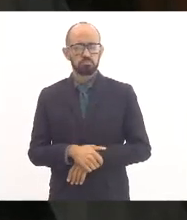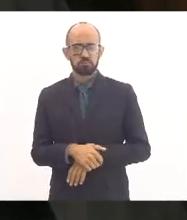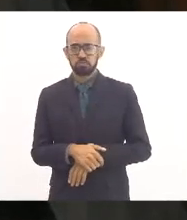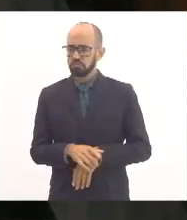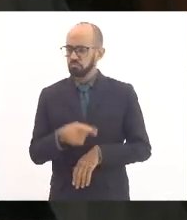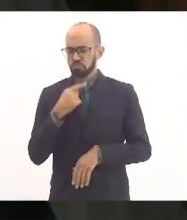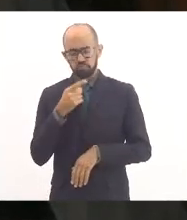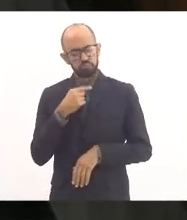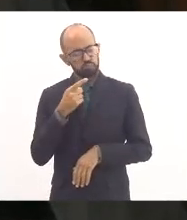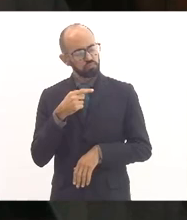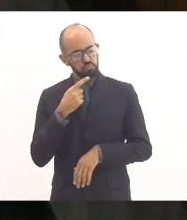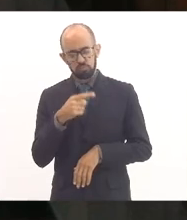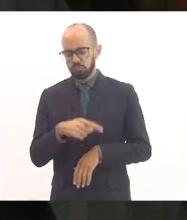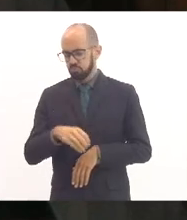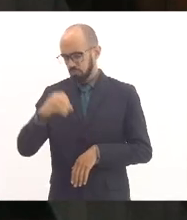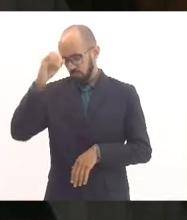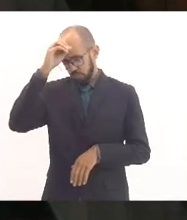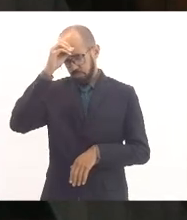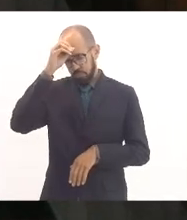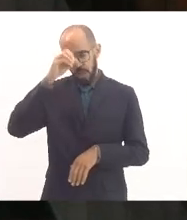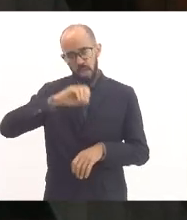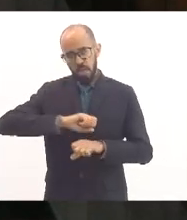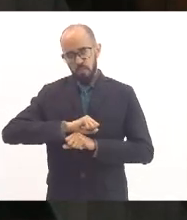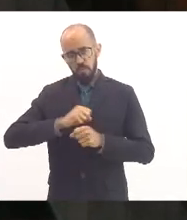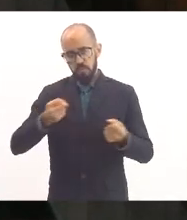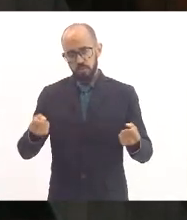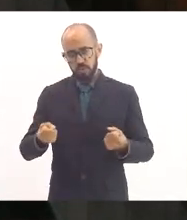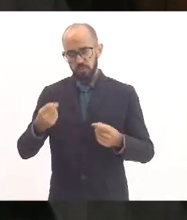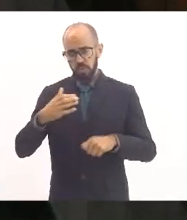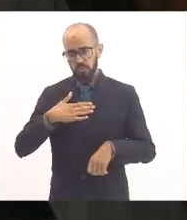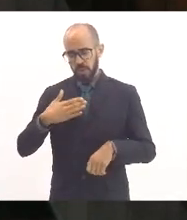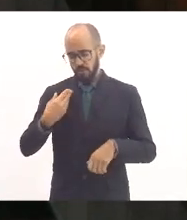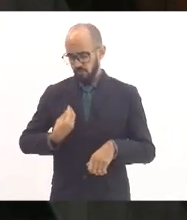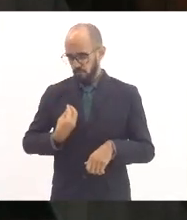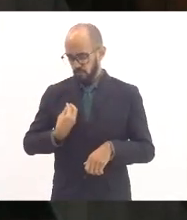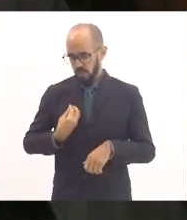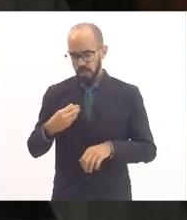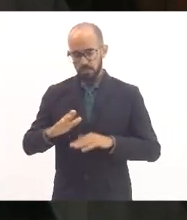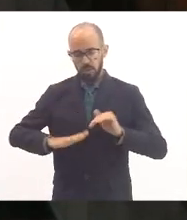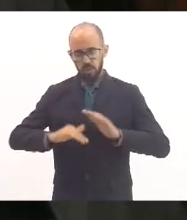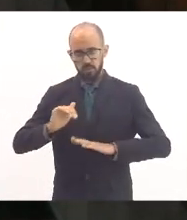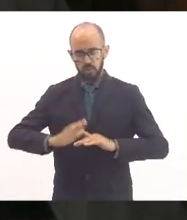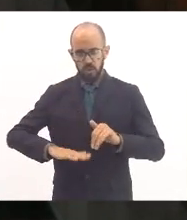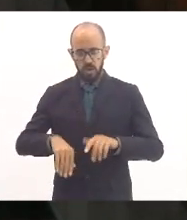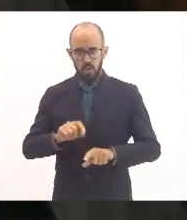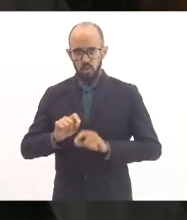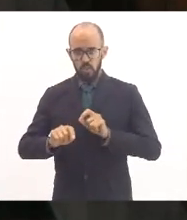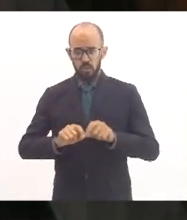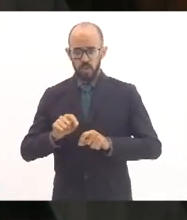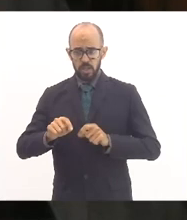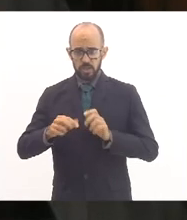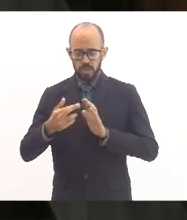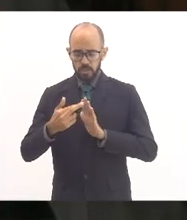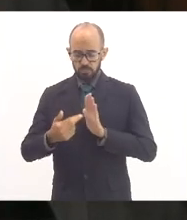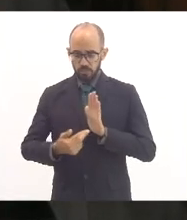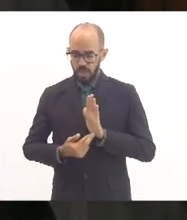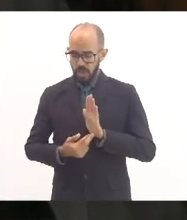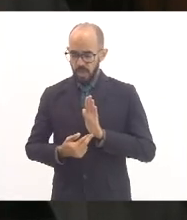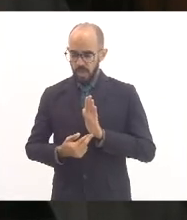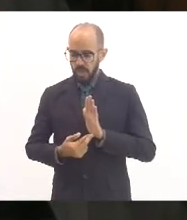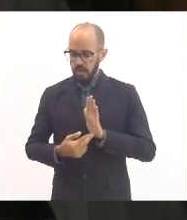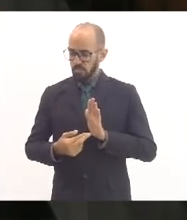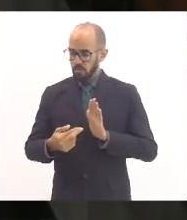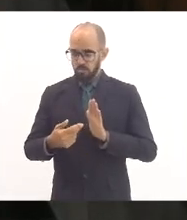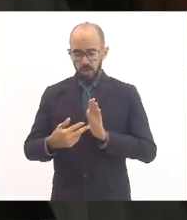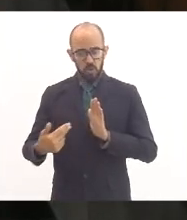e não compreendemos é impossível que a minha vida profissional seja regulada por algo